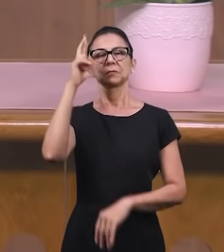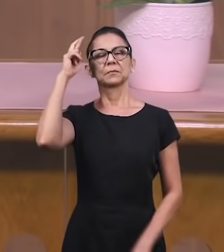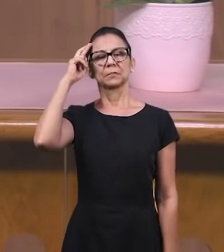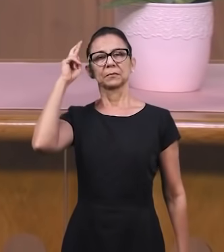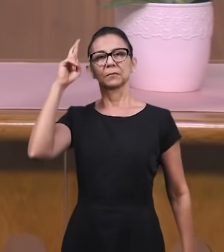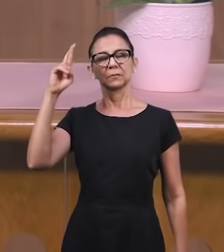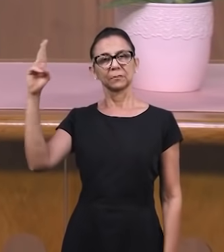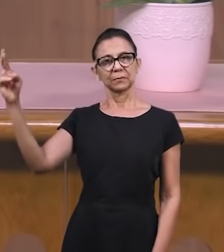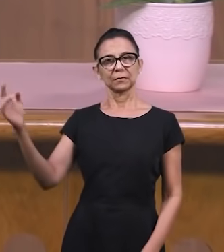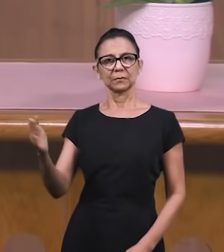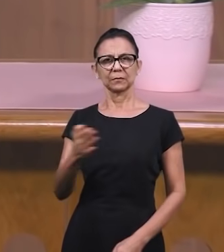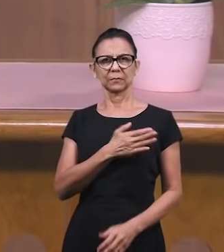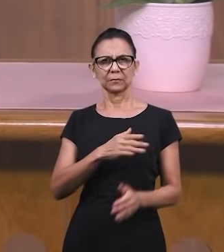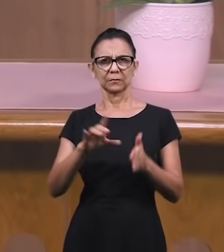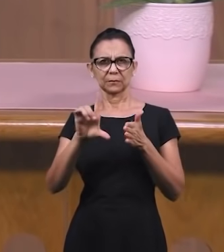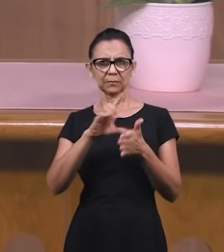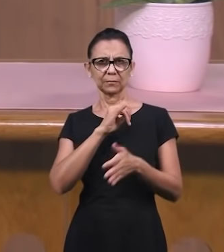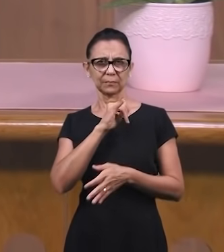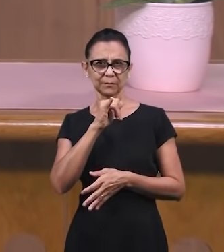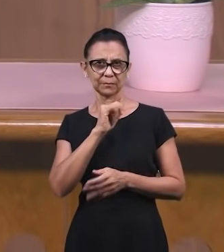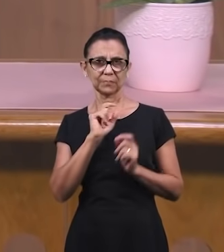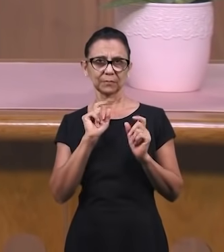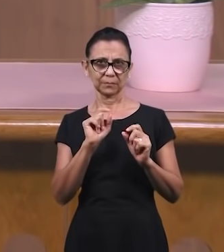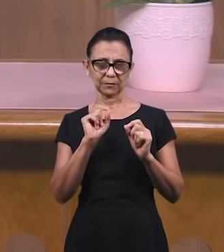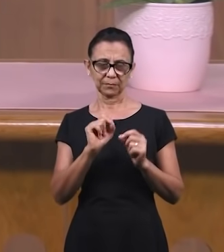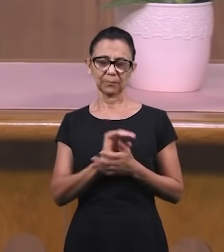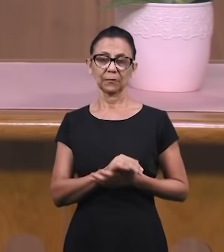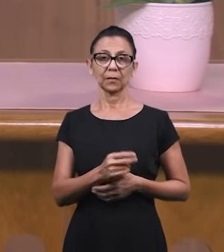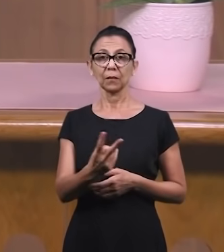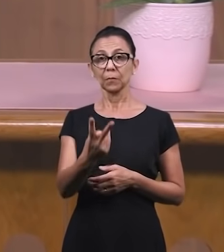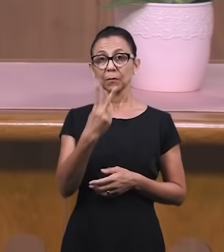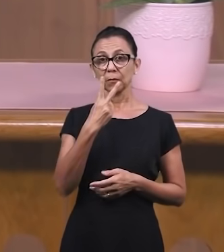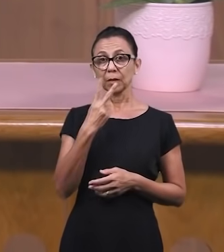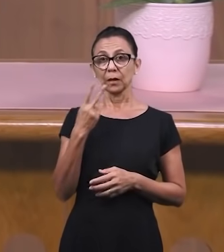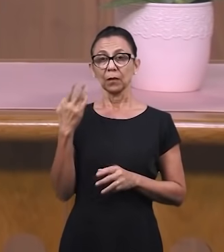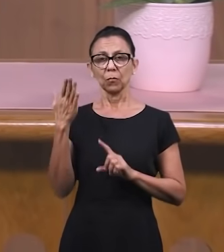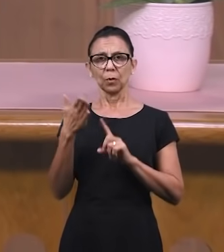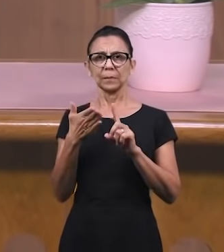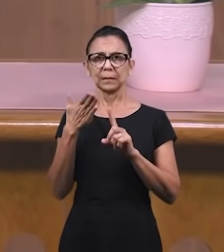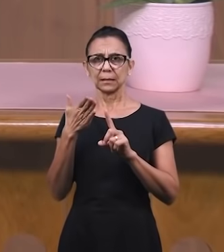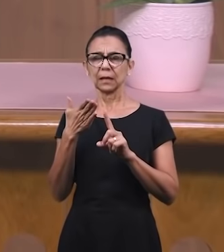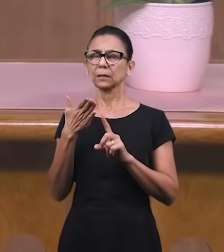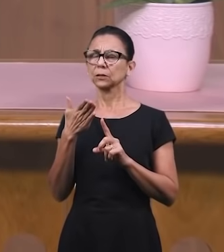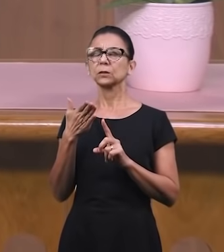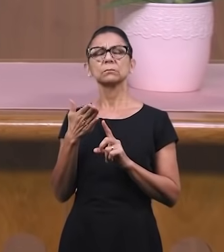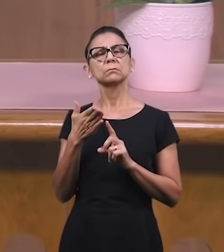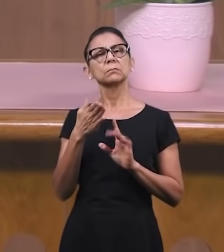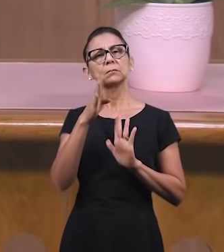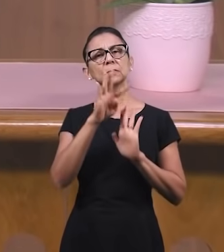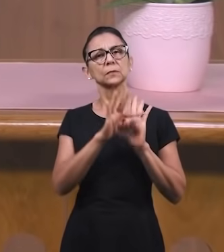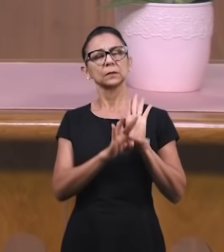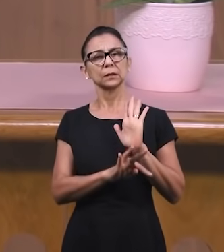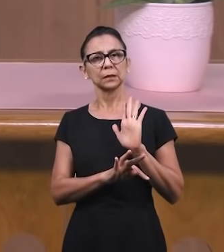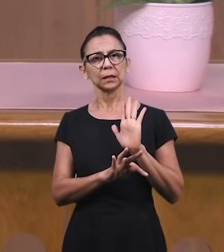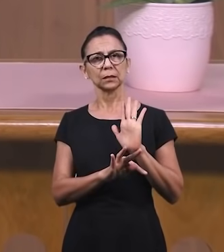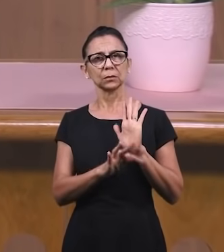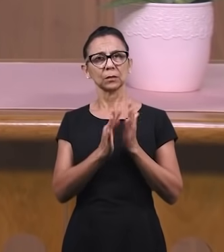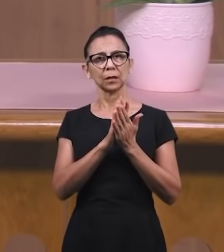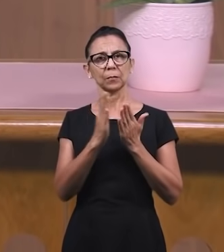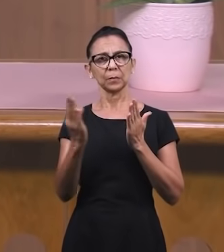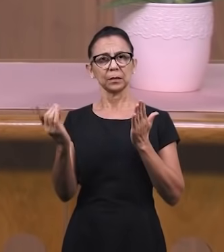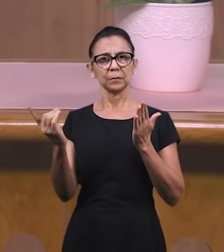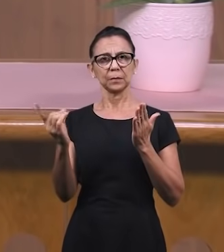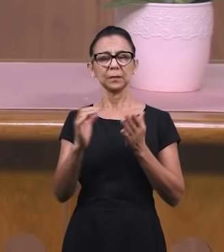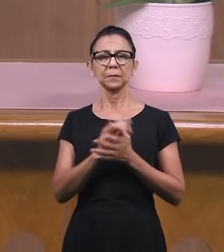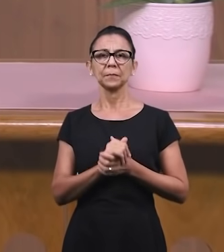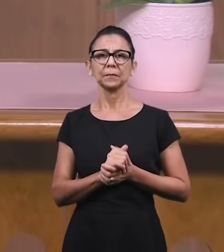Louvado seja o nome do Senhor. Como nós falamos, nós vamos meditar agora na palavra de Deus e vamos meditar num texto que se encontra no